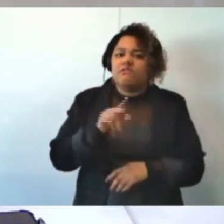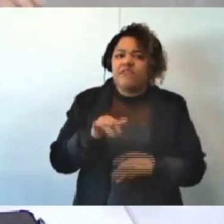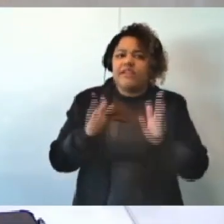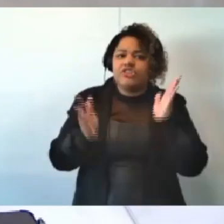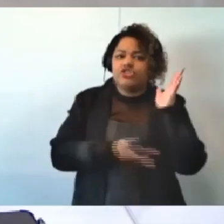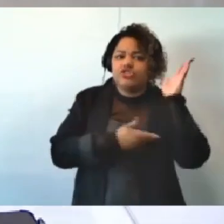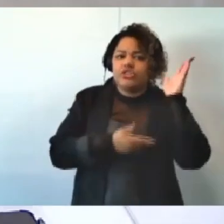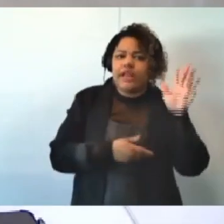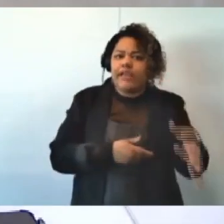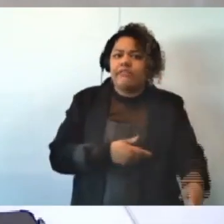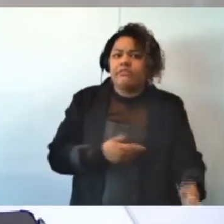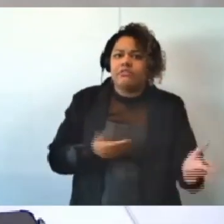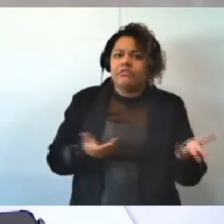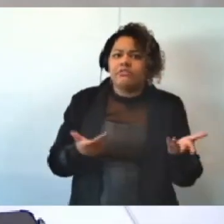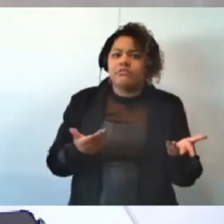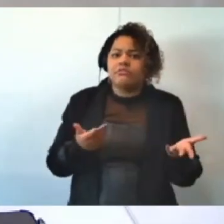Então,